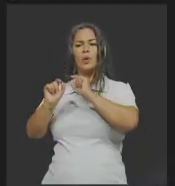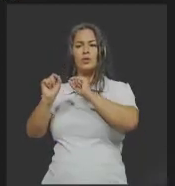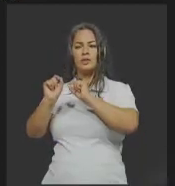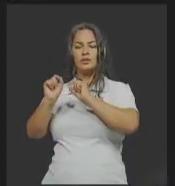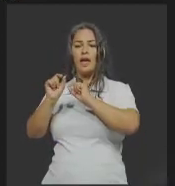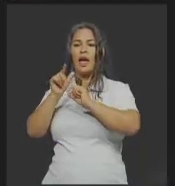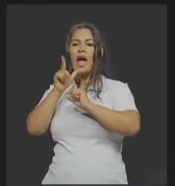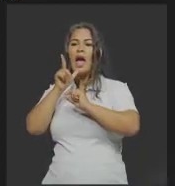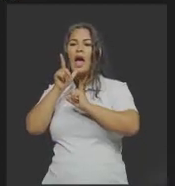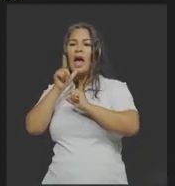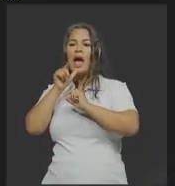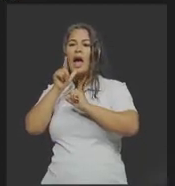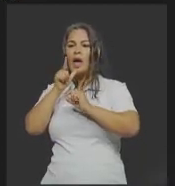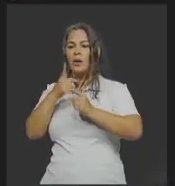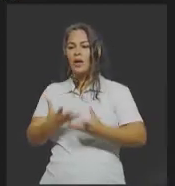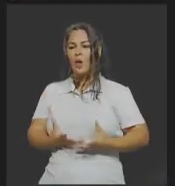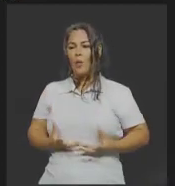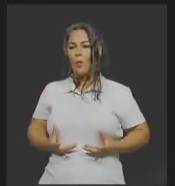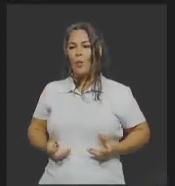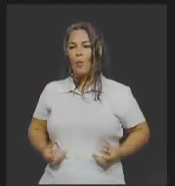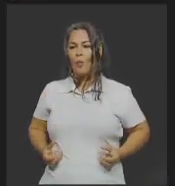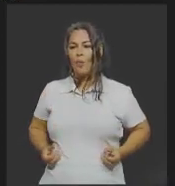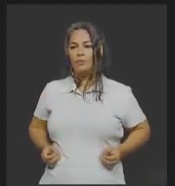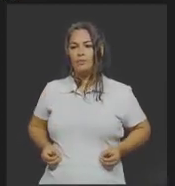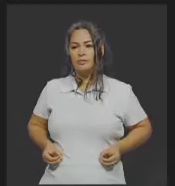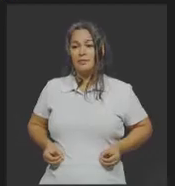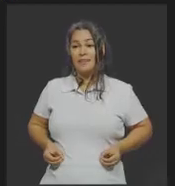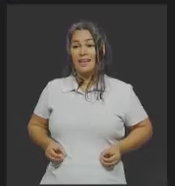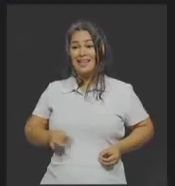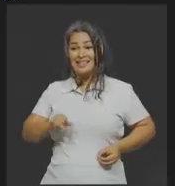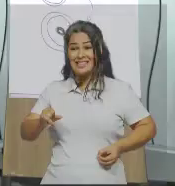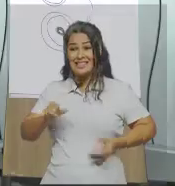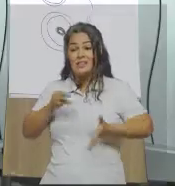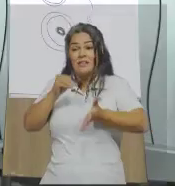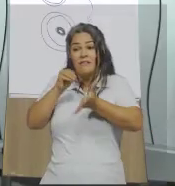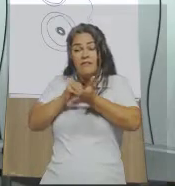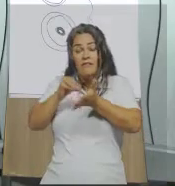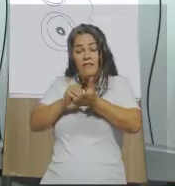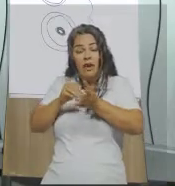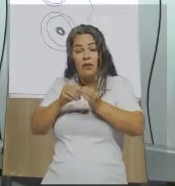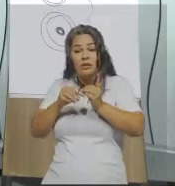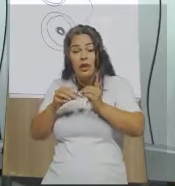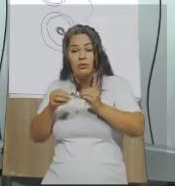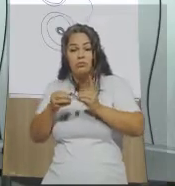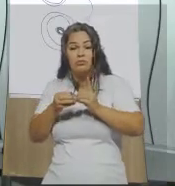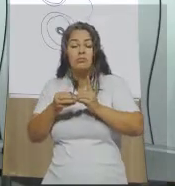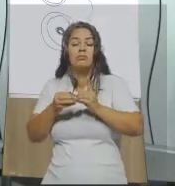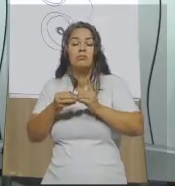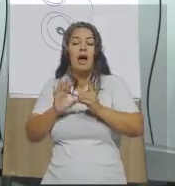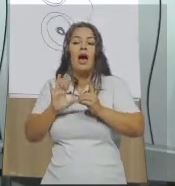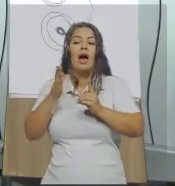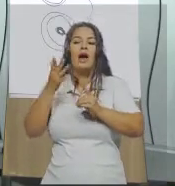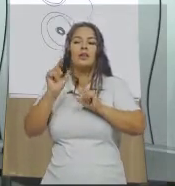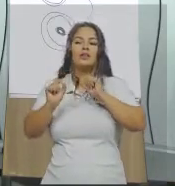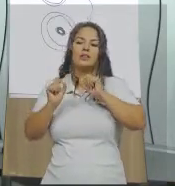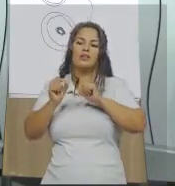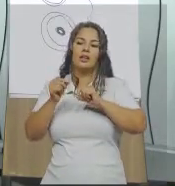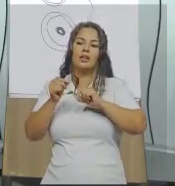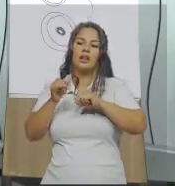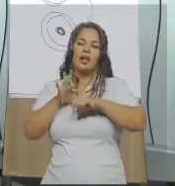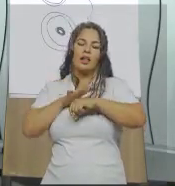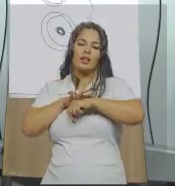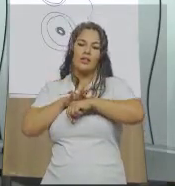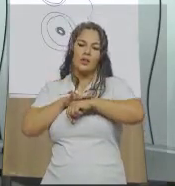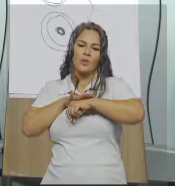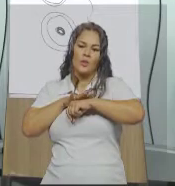A falta dele, inclusive, pode causar o diabetes insípidos. Bom, então esse hormônio aqui, o antidiurético,